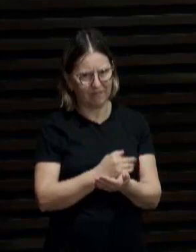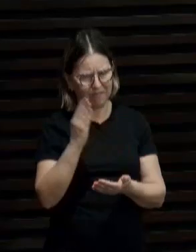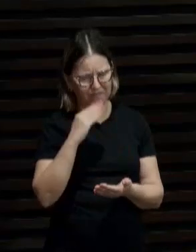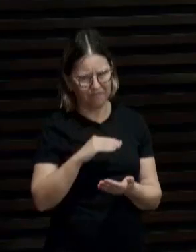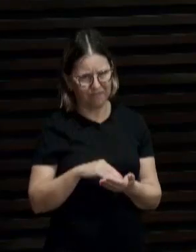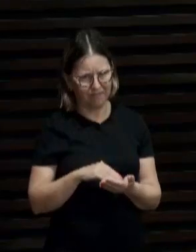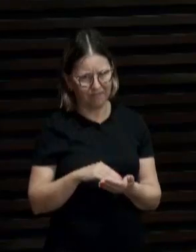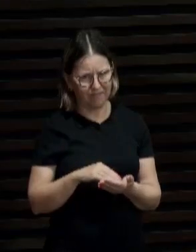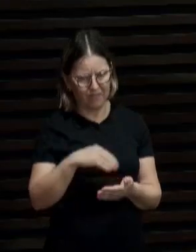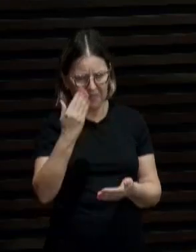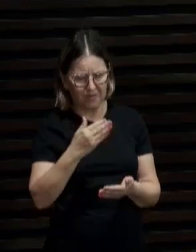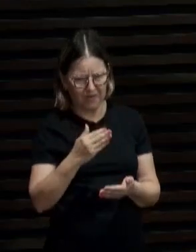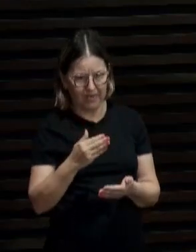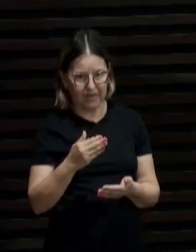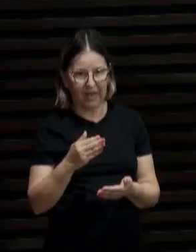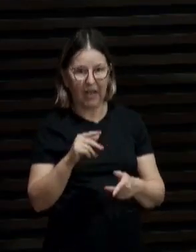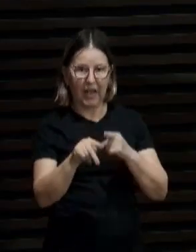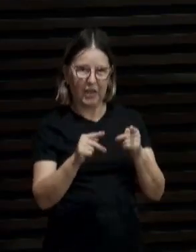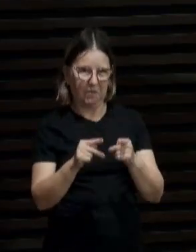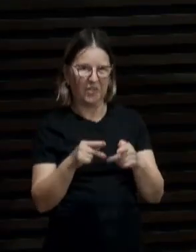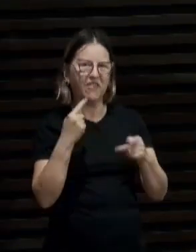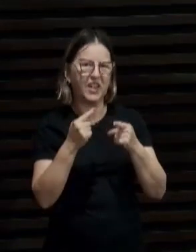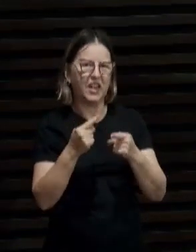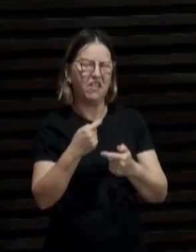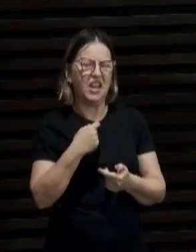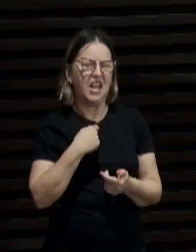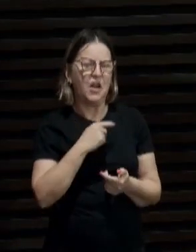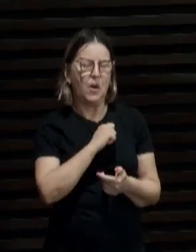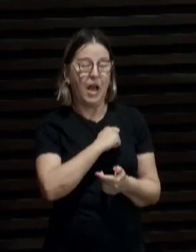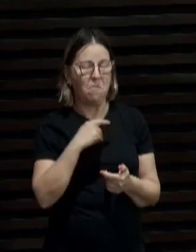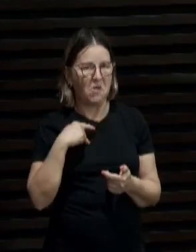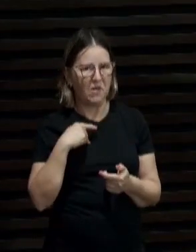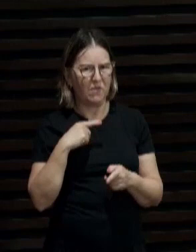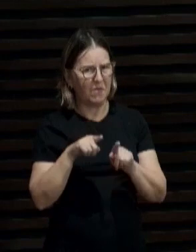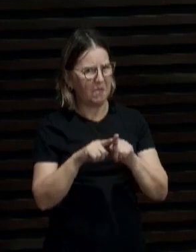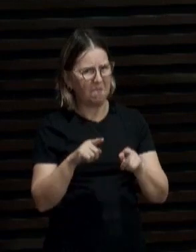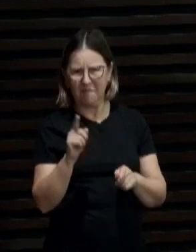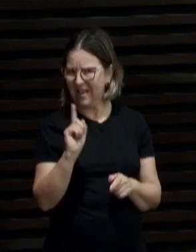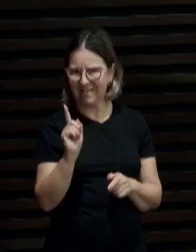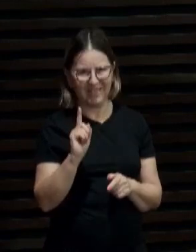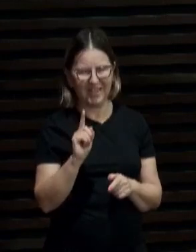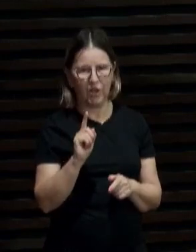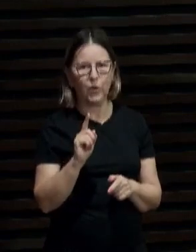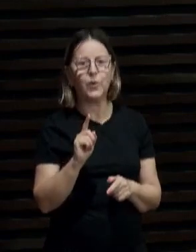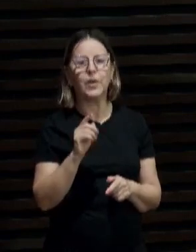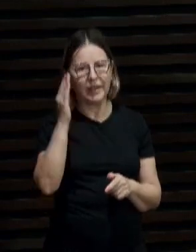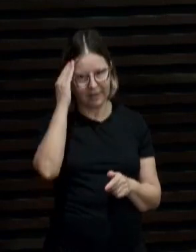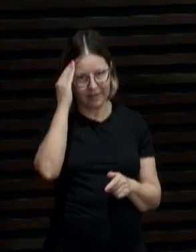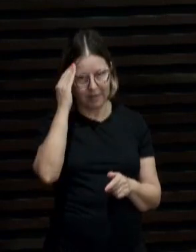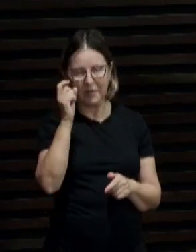si mesmos se declaram apóstolos e não são, e os achastes mentirosos. E